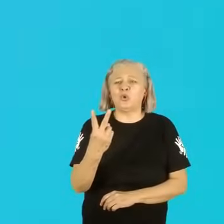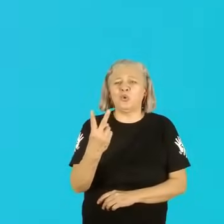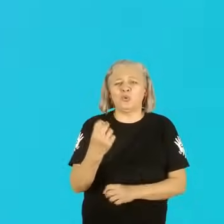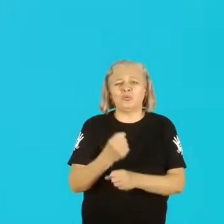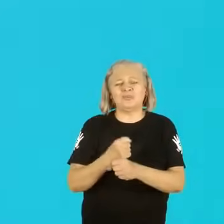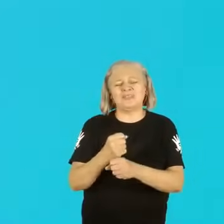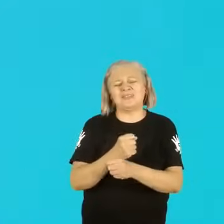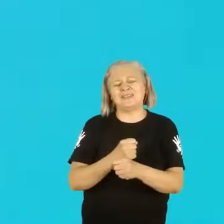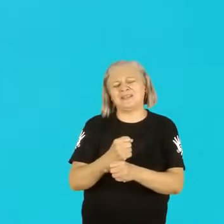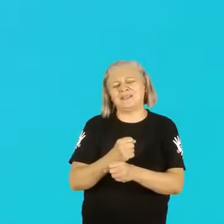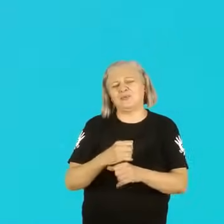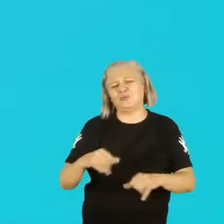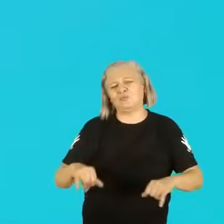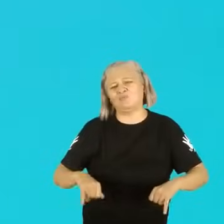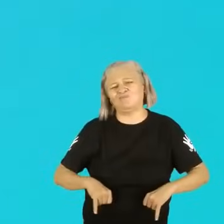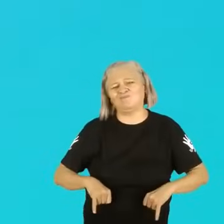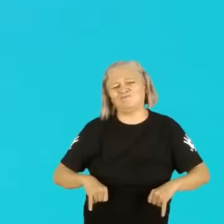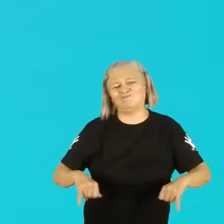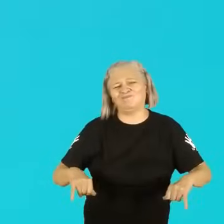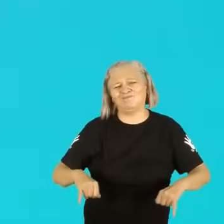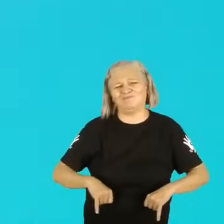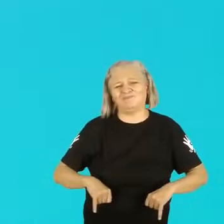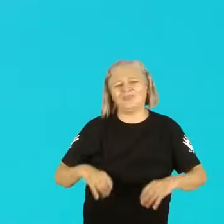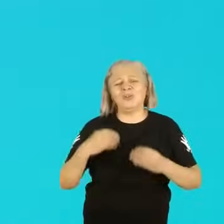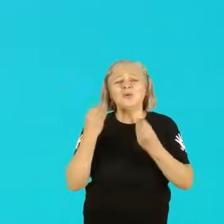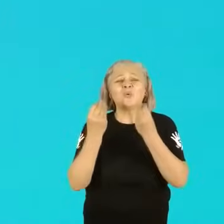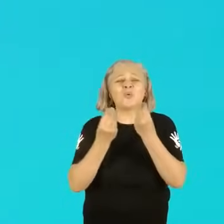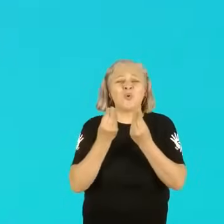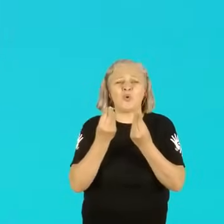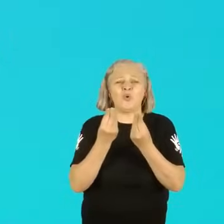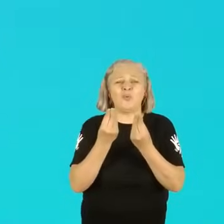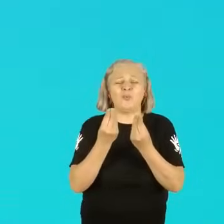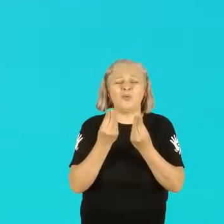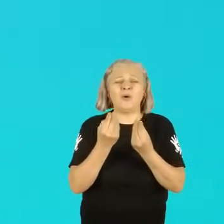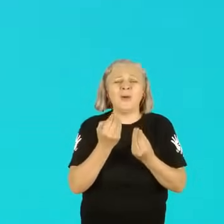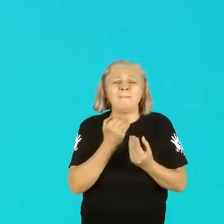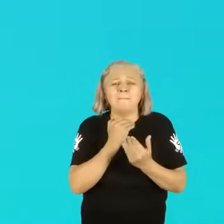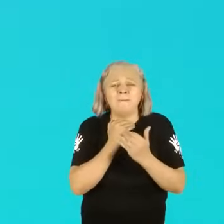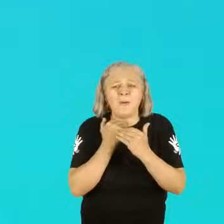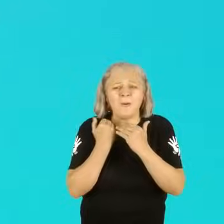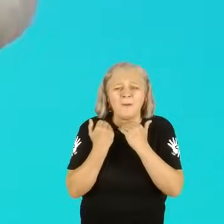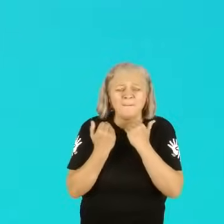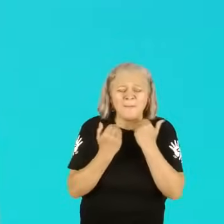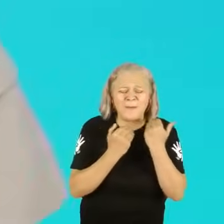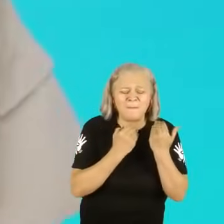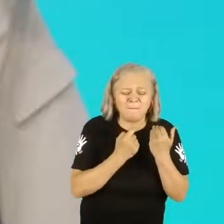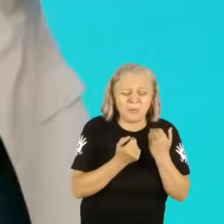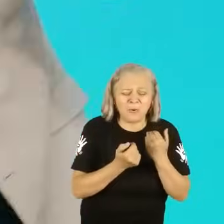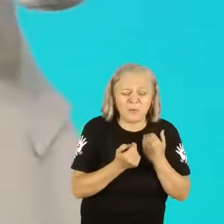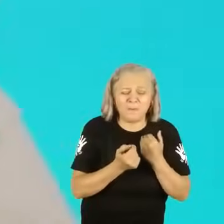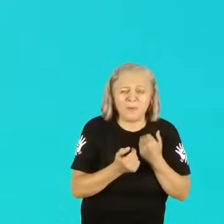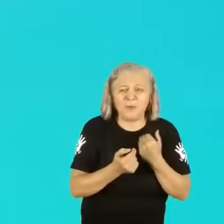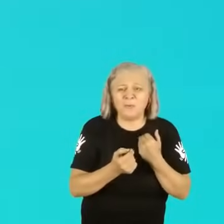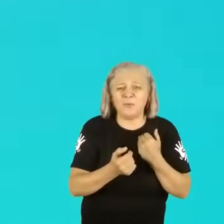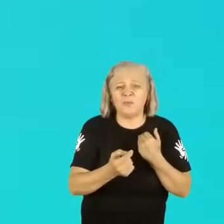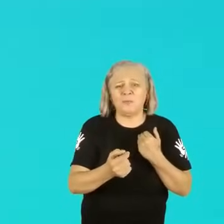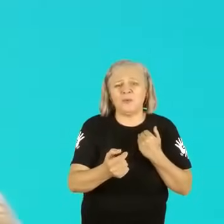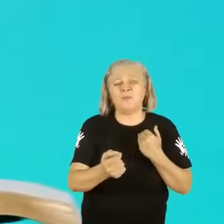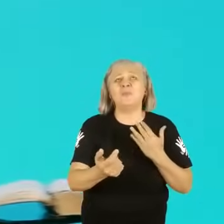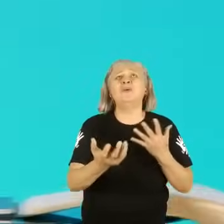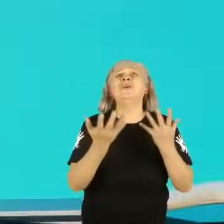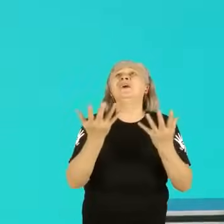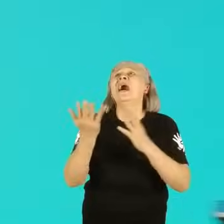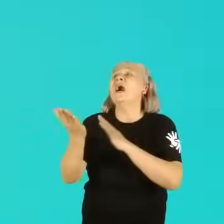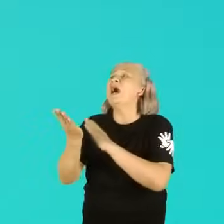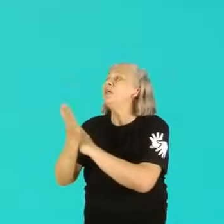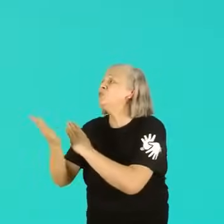anos sofrendo. Morrendo aos poucos. E não é que ela não queria ajudar-se para